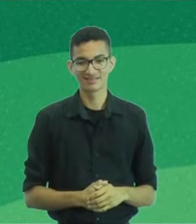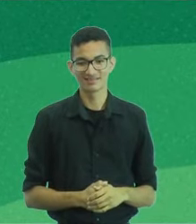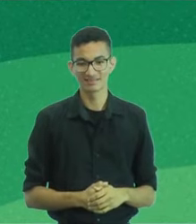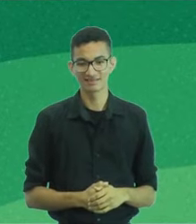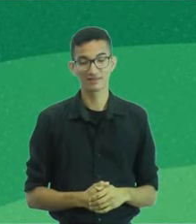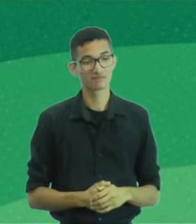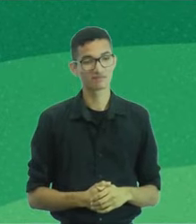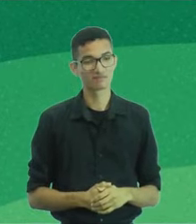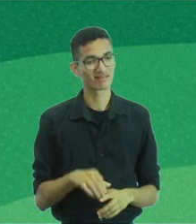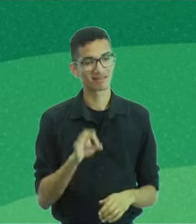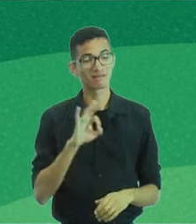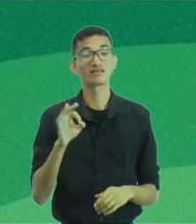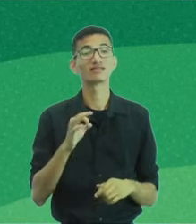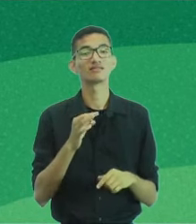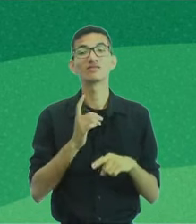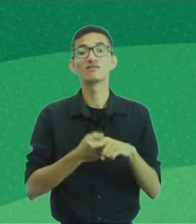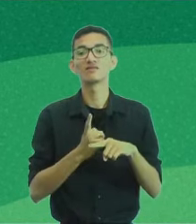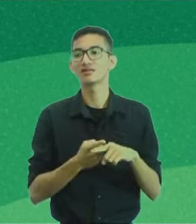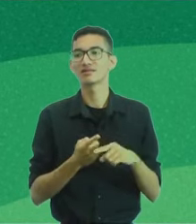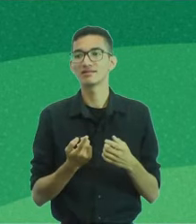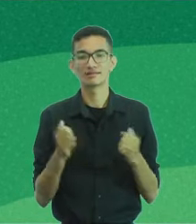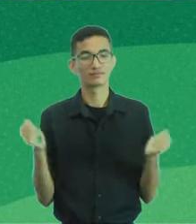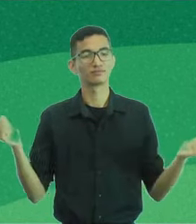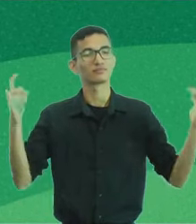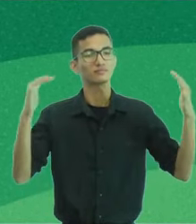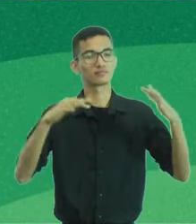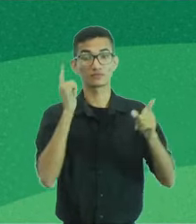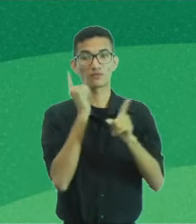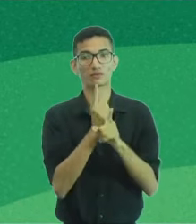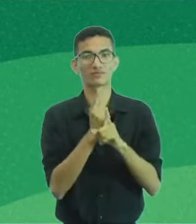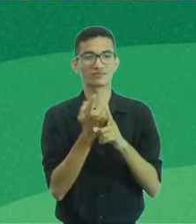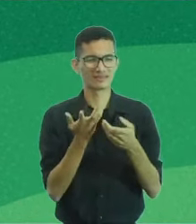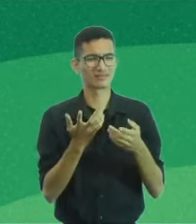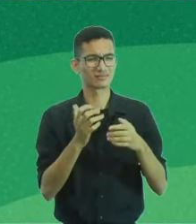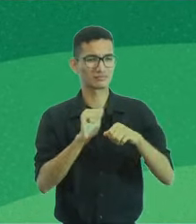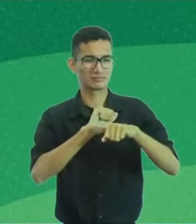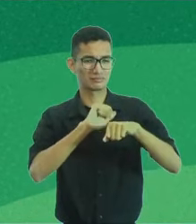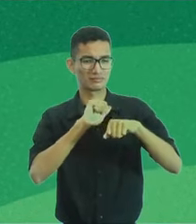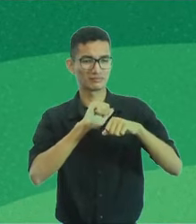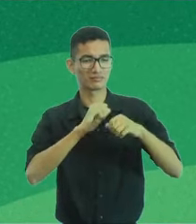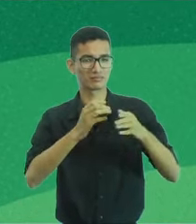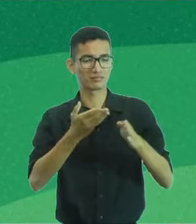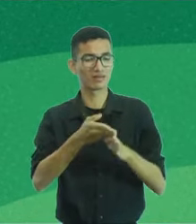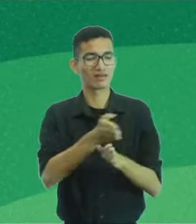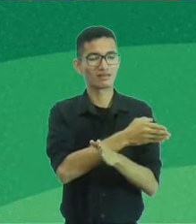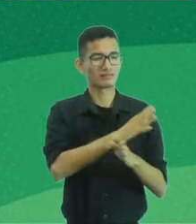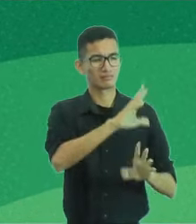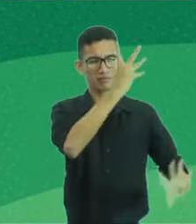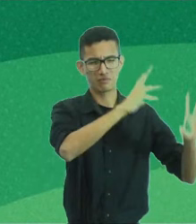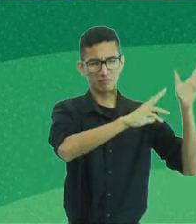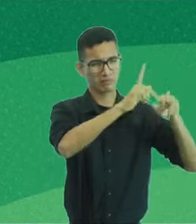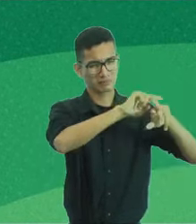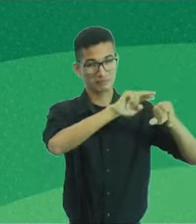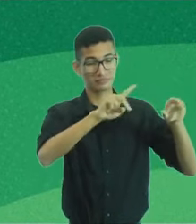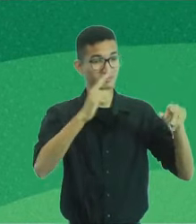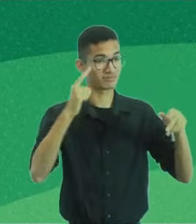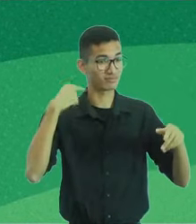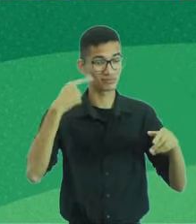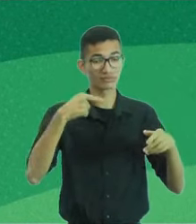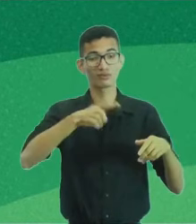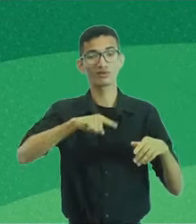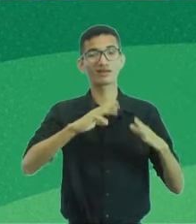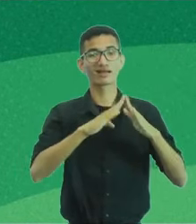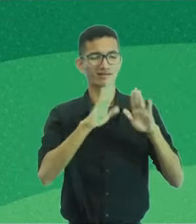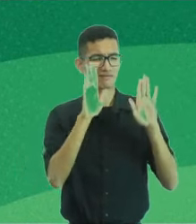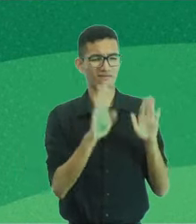e é muito massa né porque a gente se encontra aqui depois desse caos todo o que aconteceu foi muito maluco a gente ficou muito